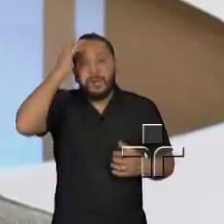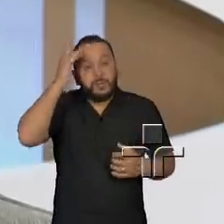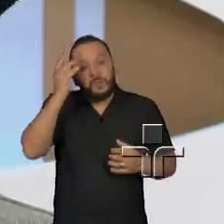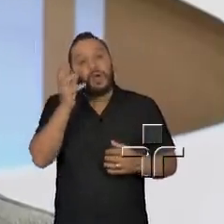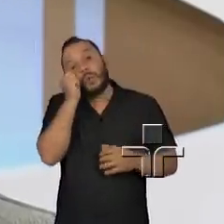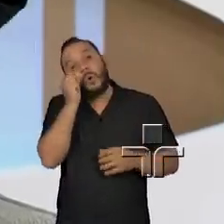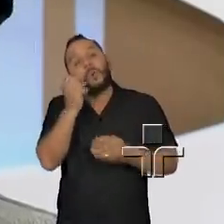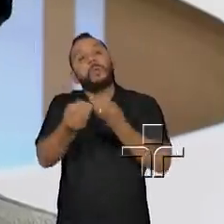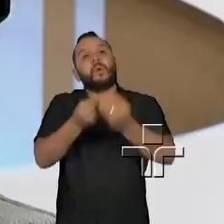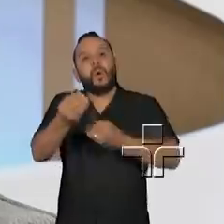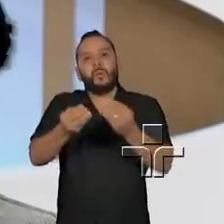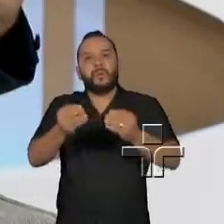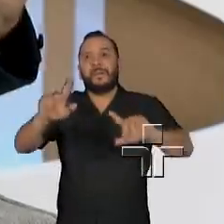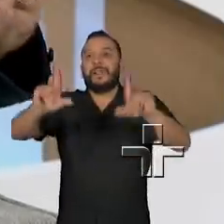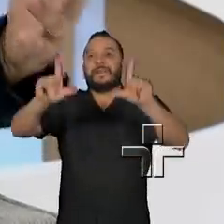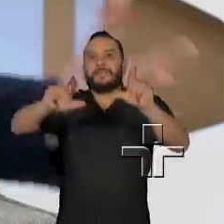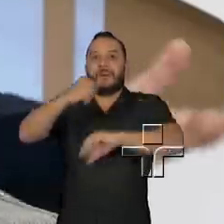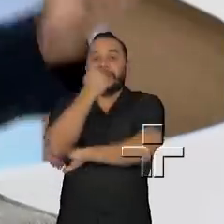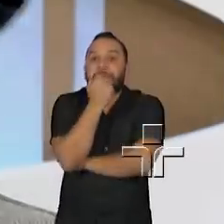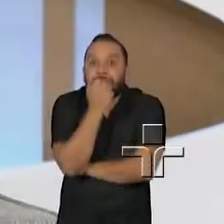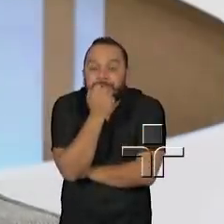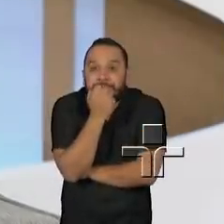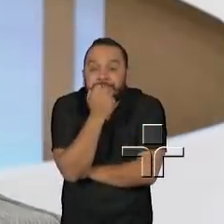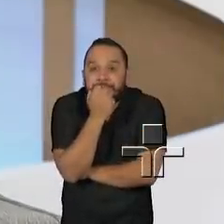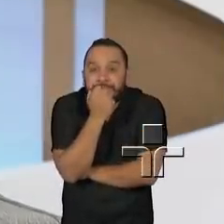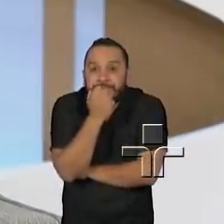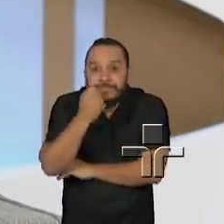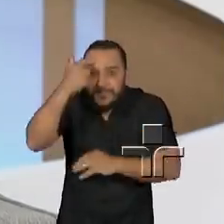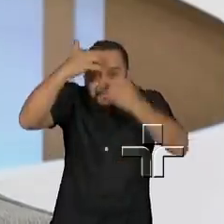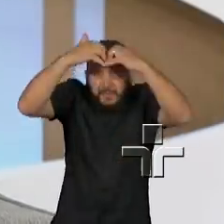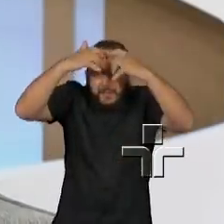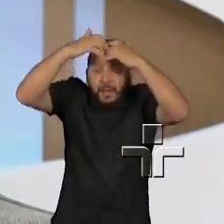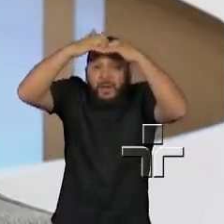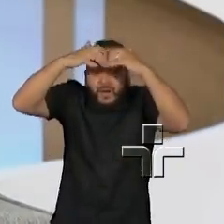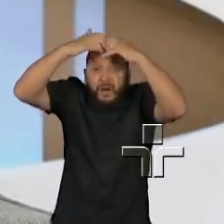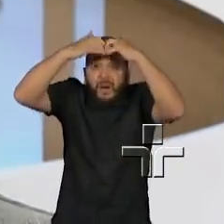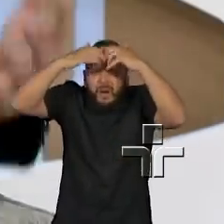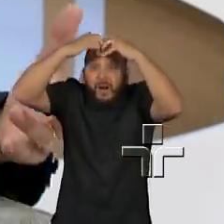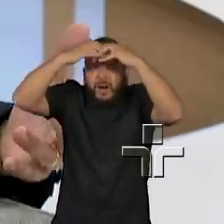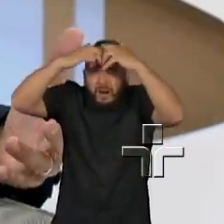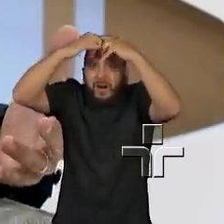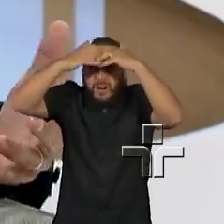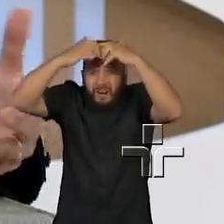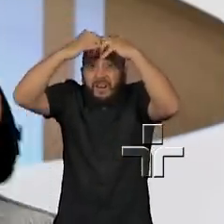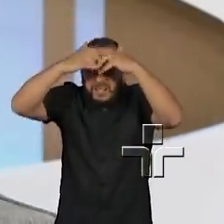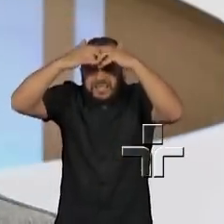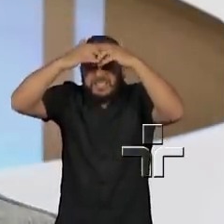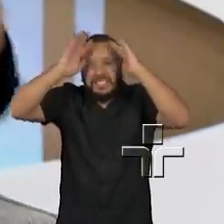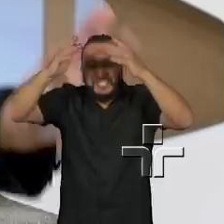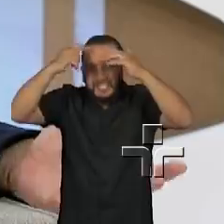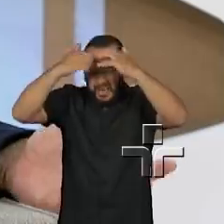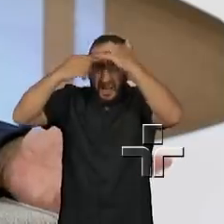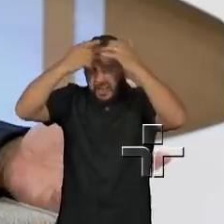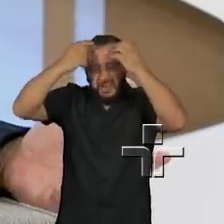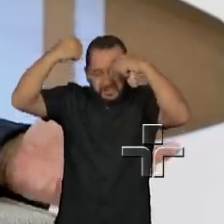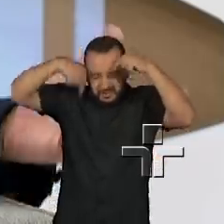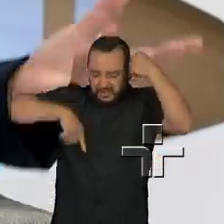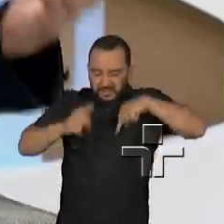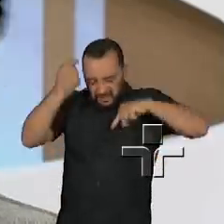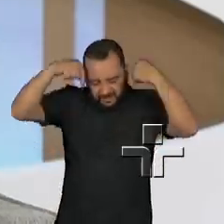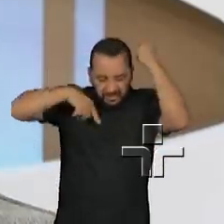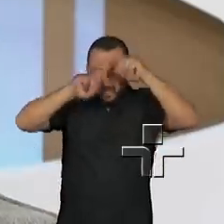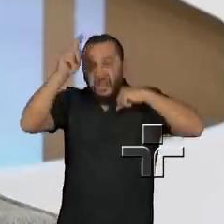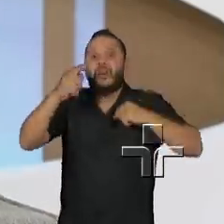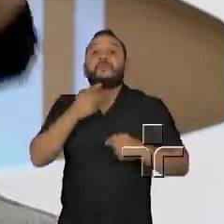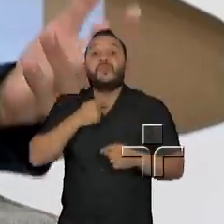uma série de telas que estimulam o cérebro para que libere mais noradrenalina, e aí o cérebro não tem vontade de dormir. E